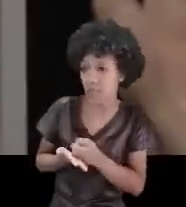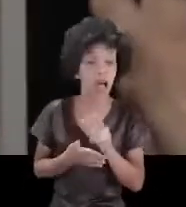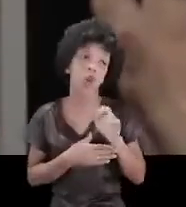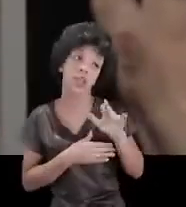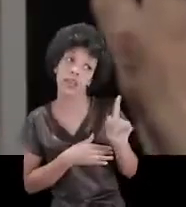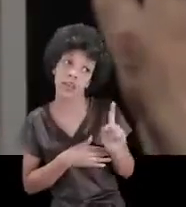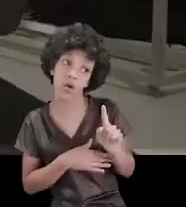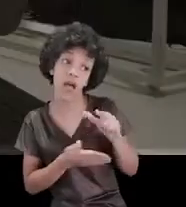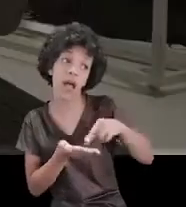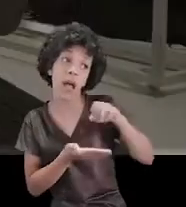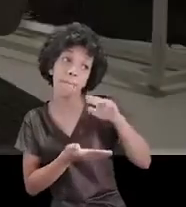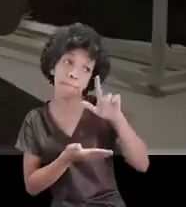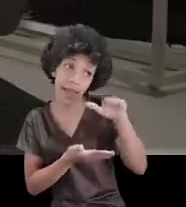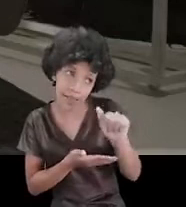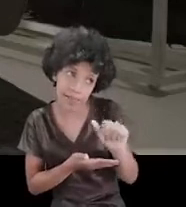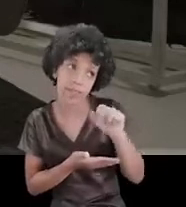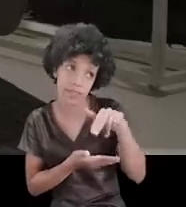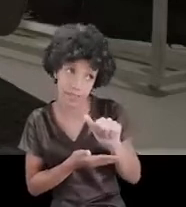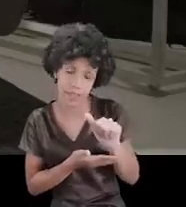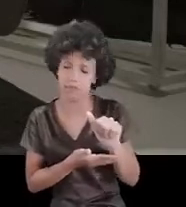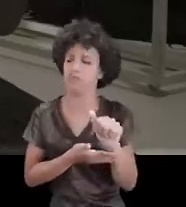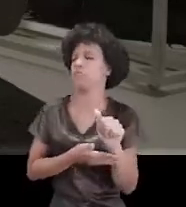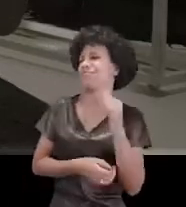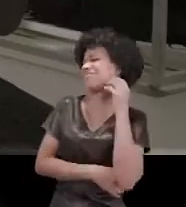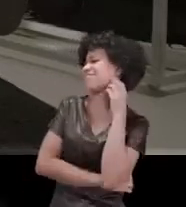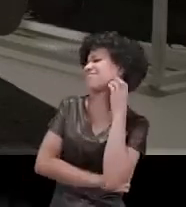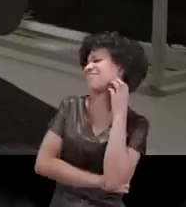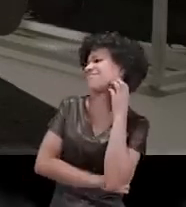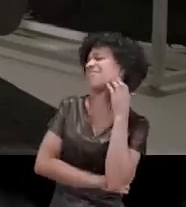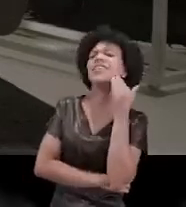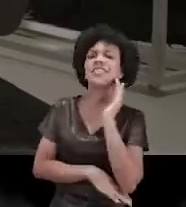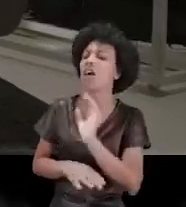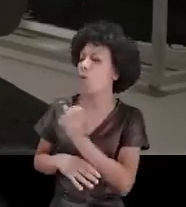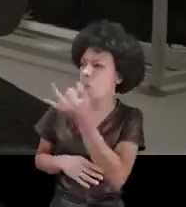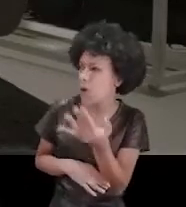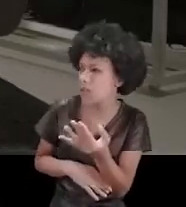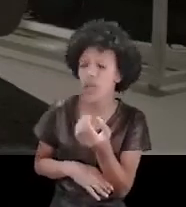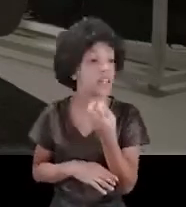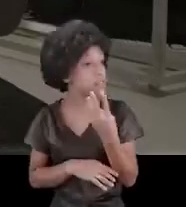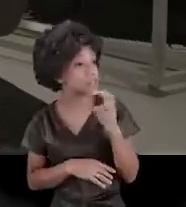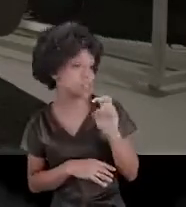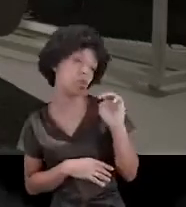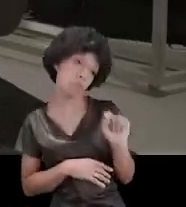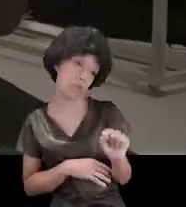foi aqui na da Mega tá a gente vai entender isso você ganhou quanto dinheiro você ganhou